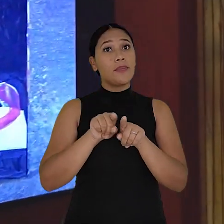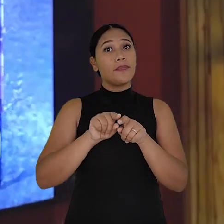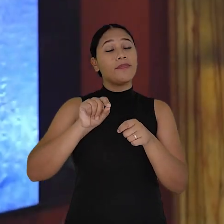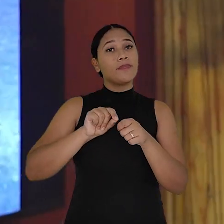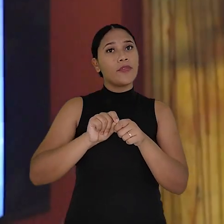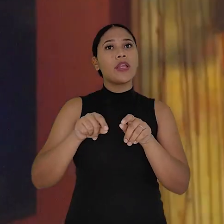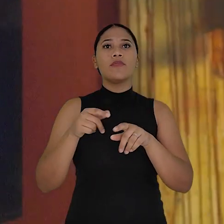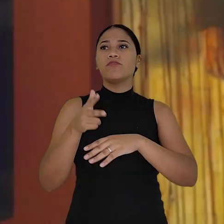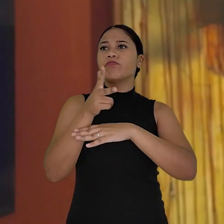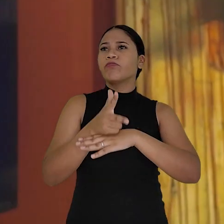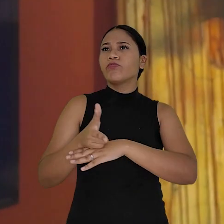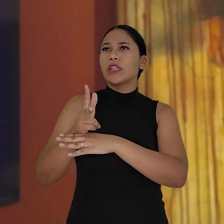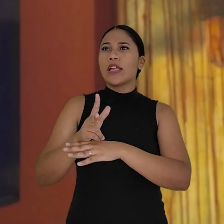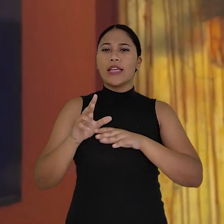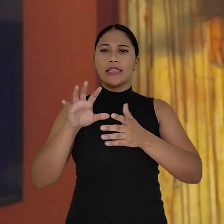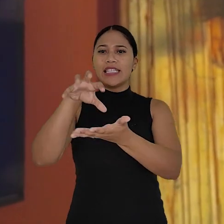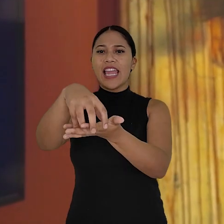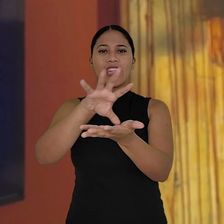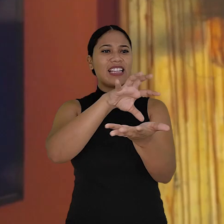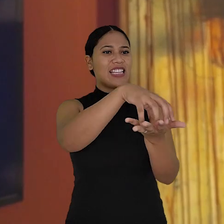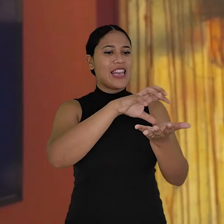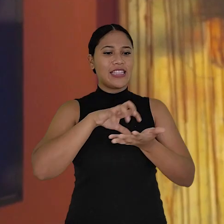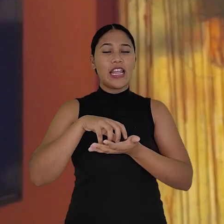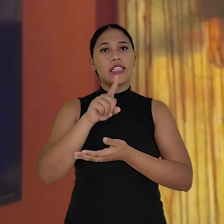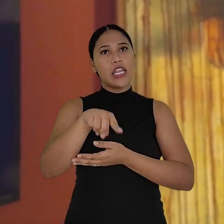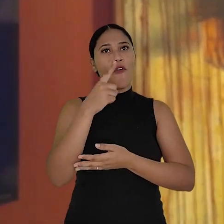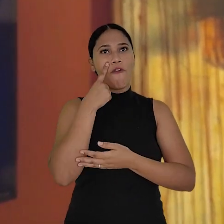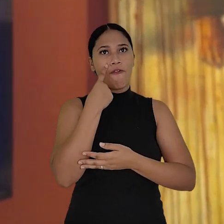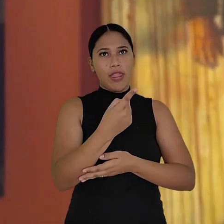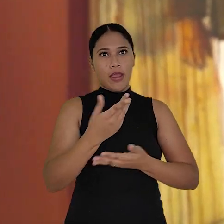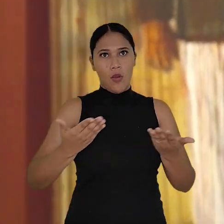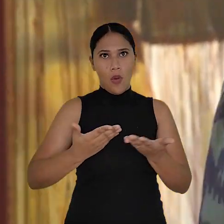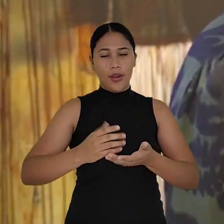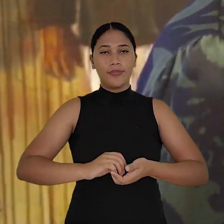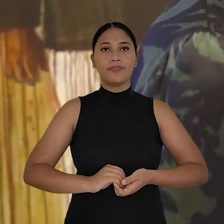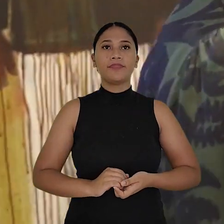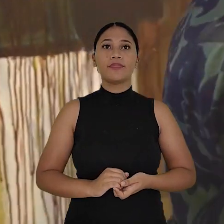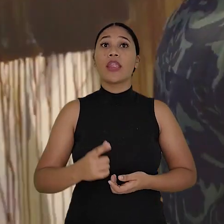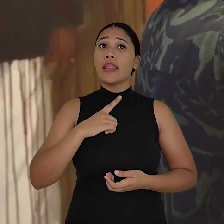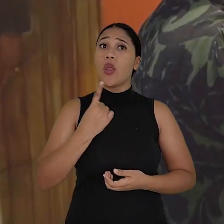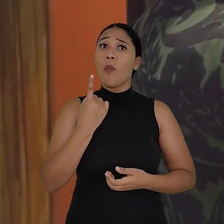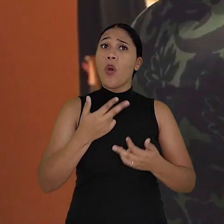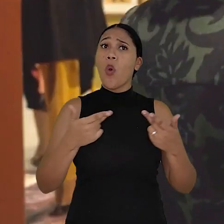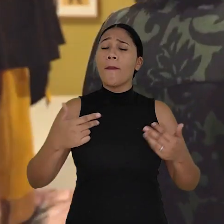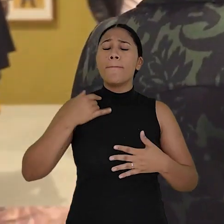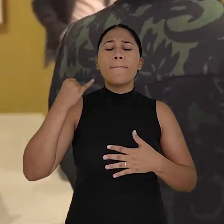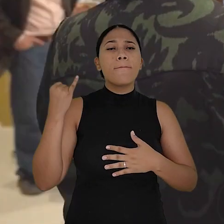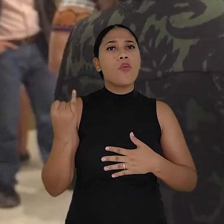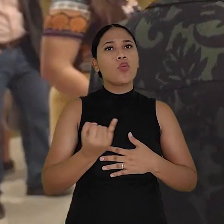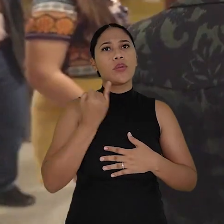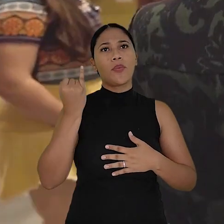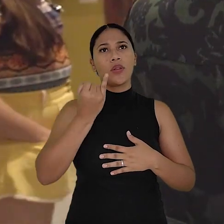inclusive na realização de cenografias que vocês vão ver agora, tá? Então, aqui tem uma coisa